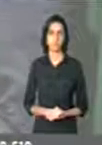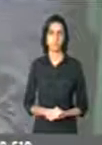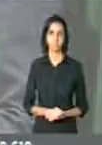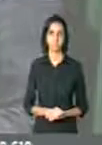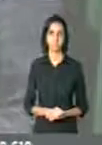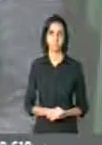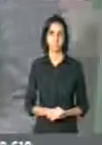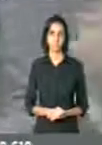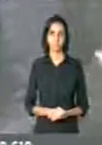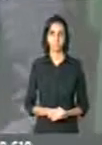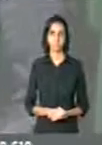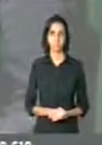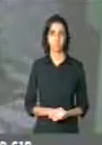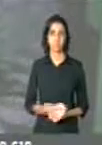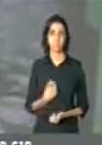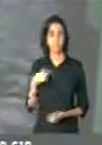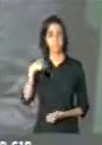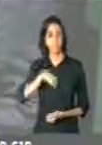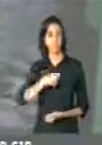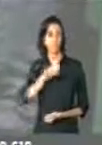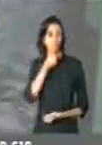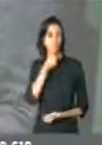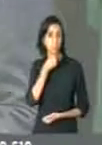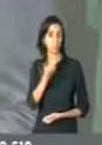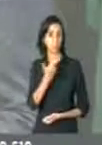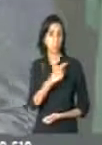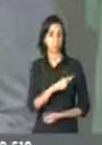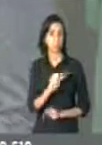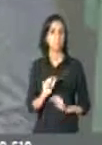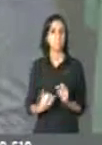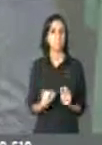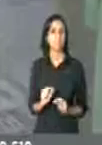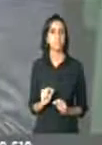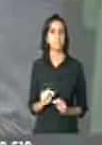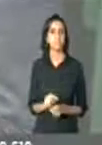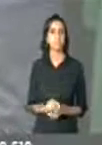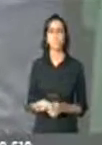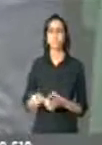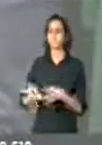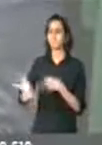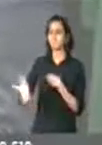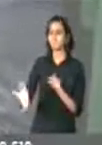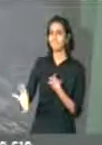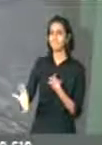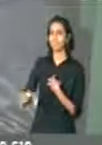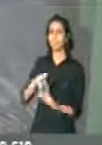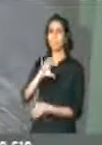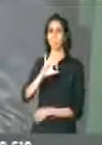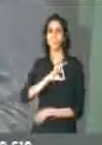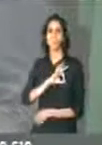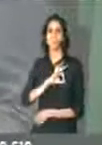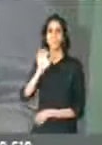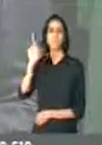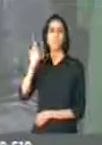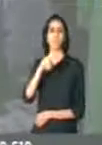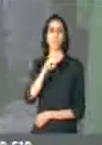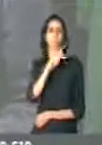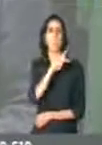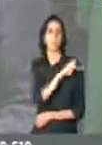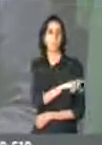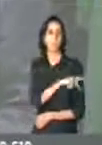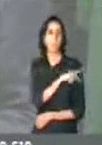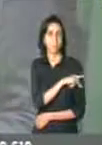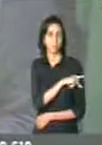tribuna mais uma vez hoje para me solidarizar com a Polícia Militar do Estado do Piauí e com